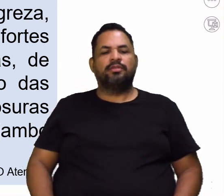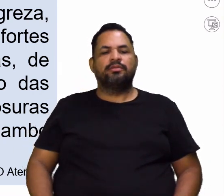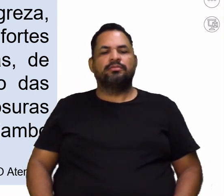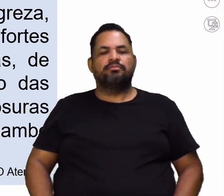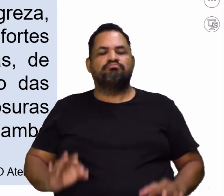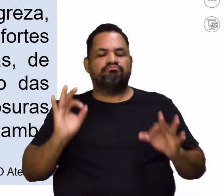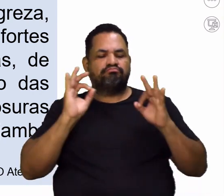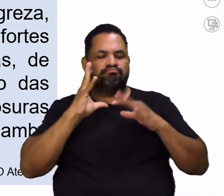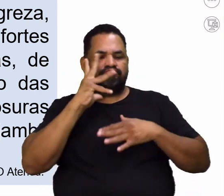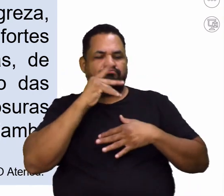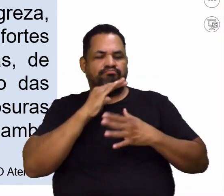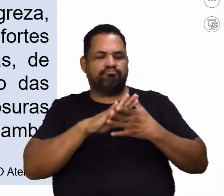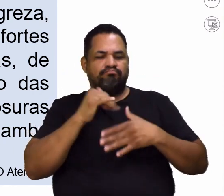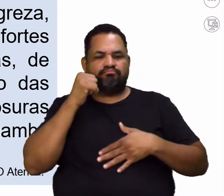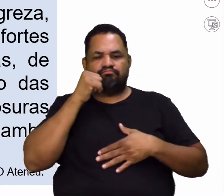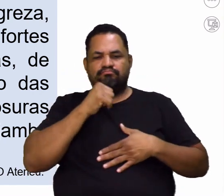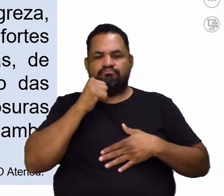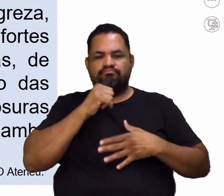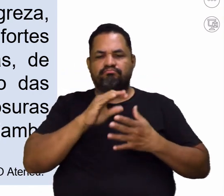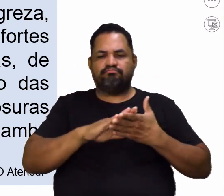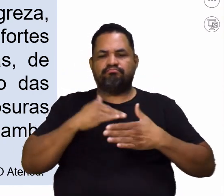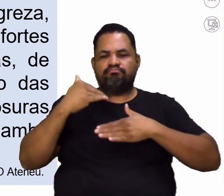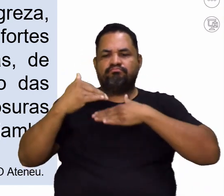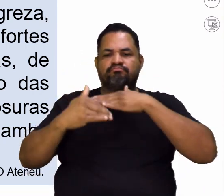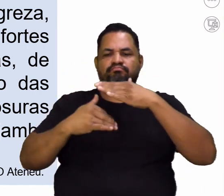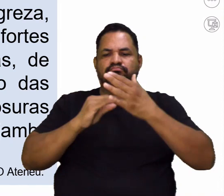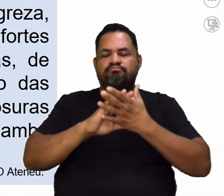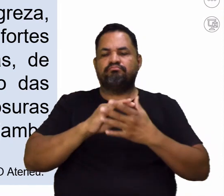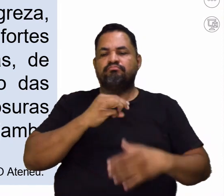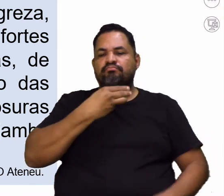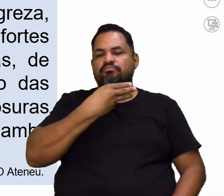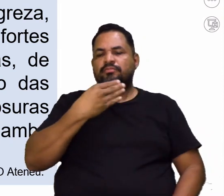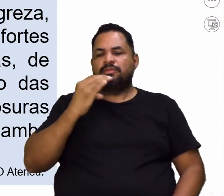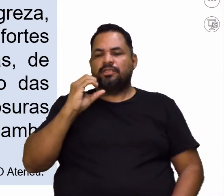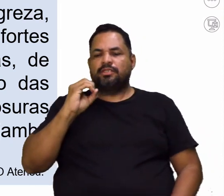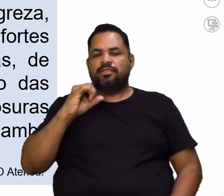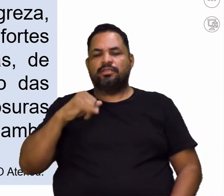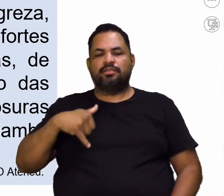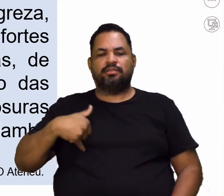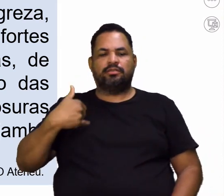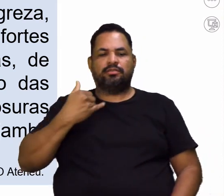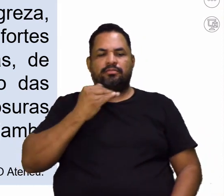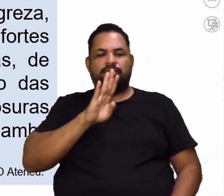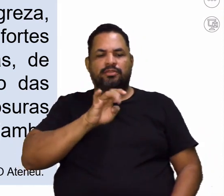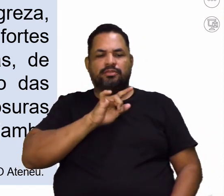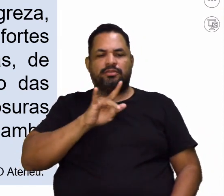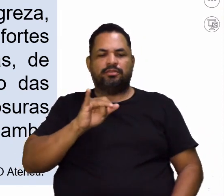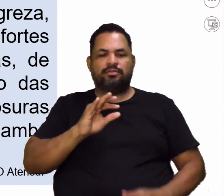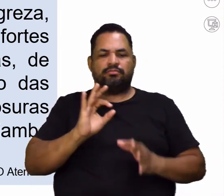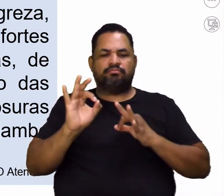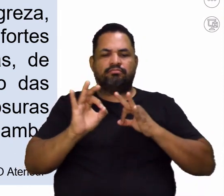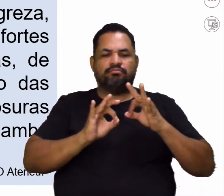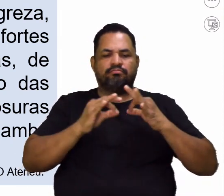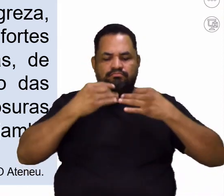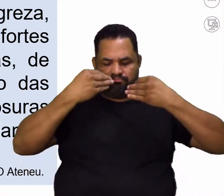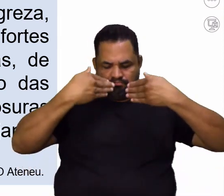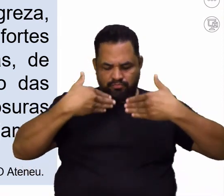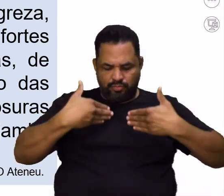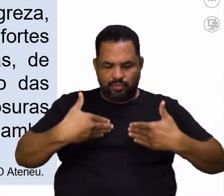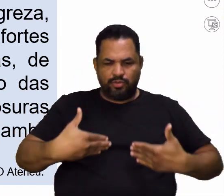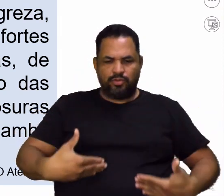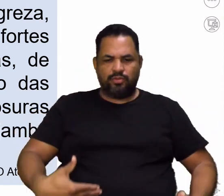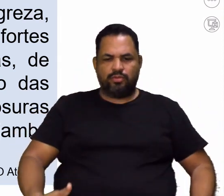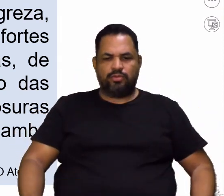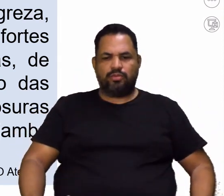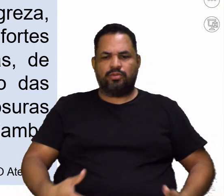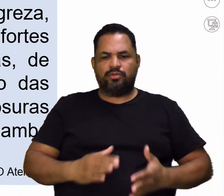ela mulher em plena prosperidade dos 30 anos de bazar formas alongadas